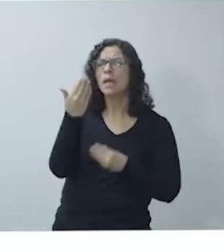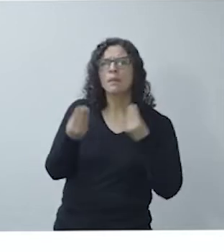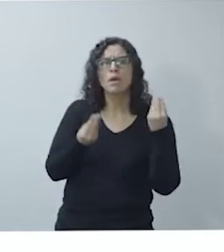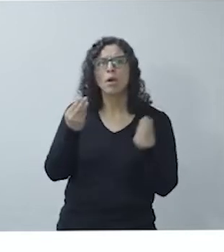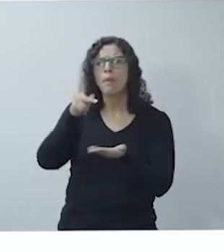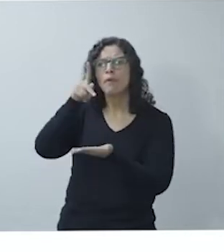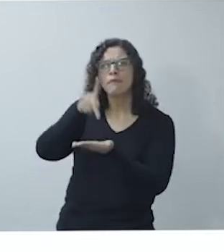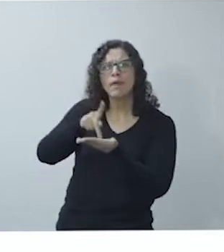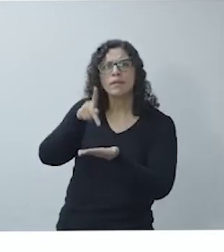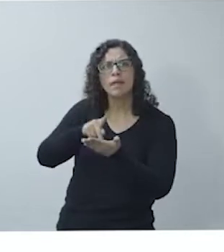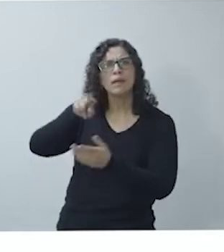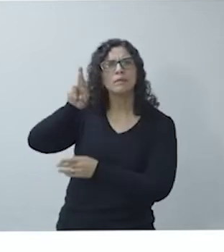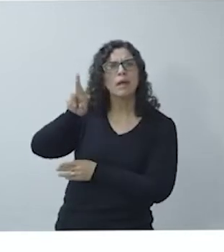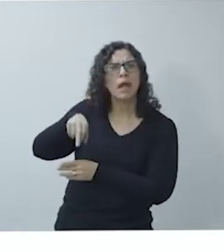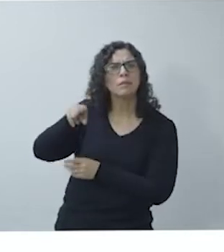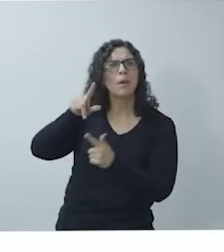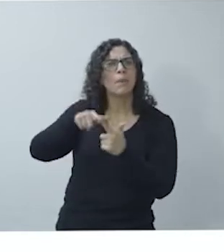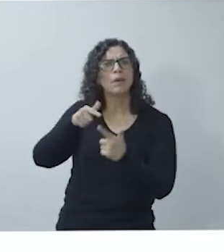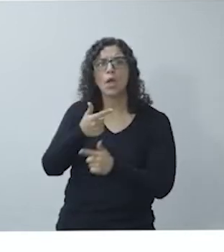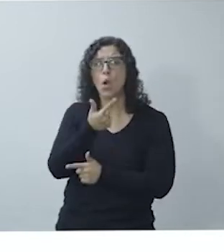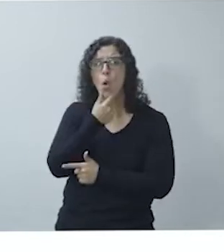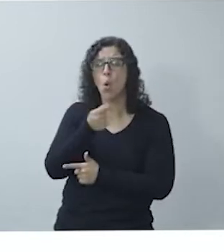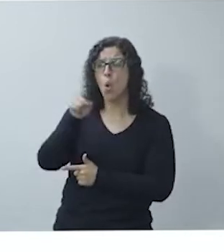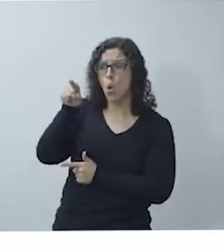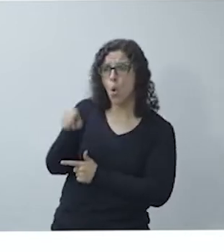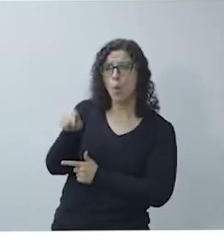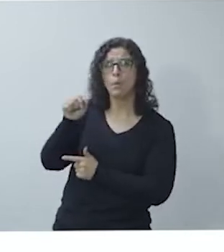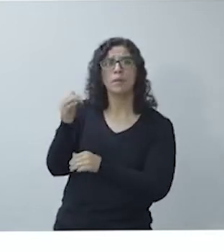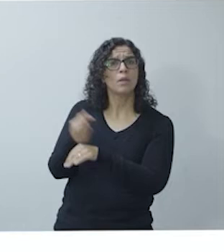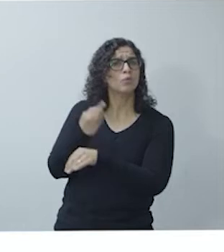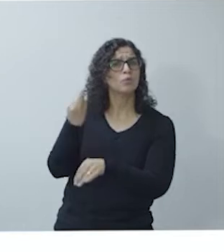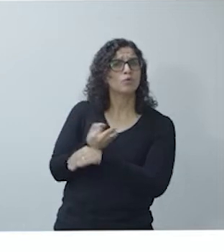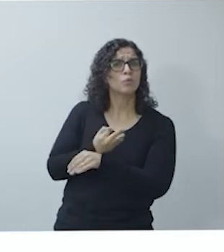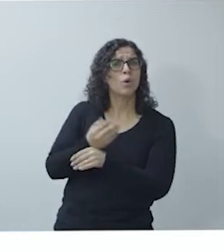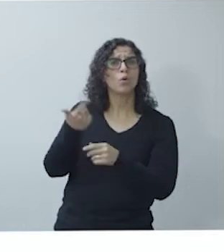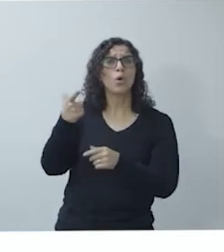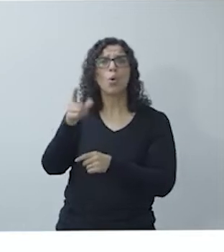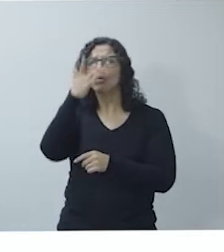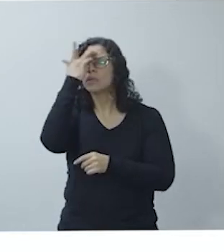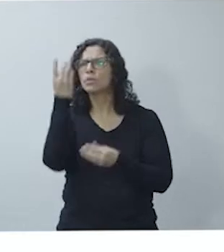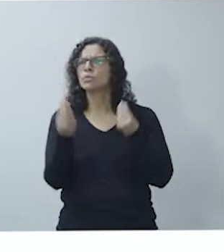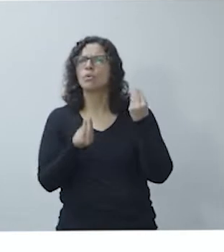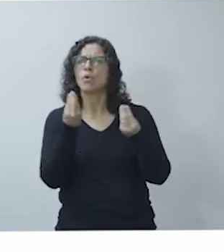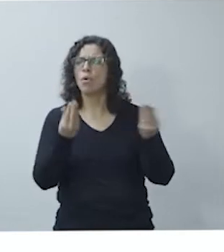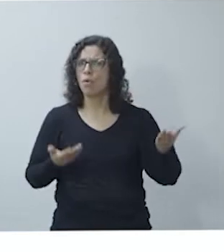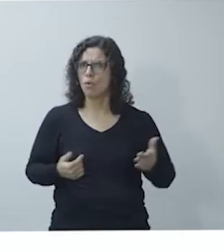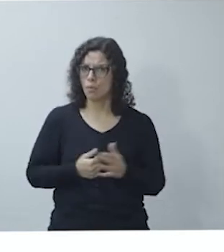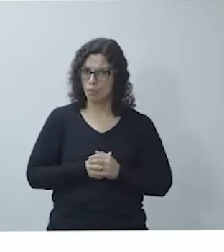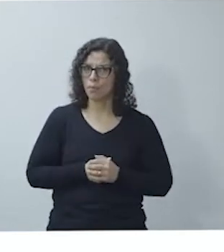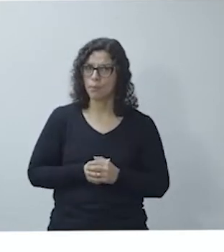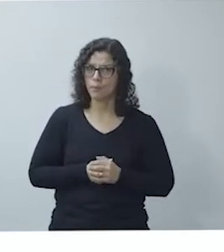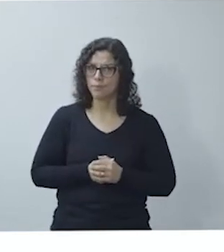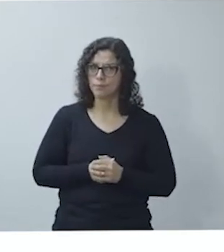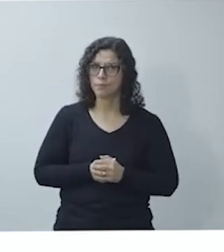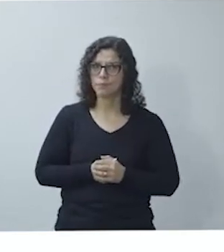a verdadeira razão porque um homem não suporta outro homem.